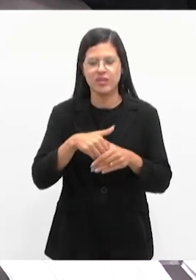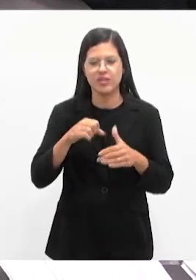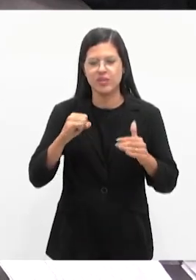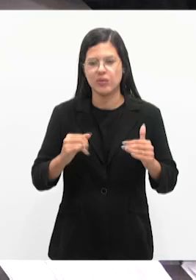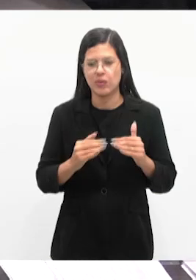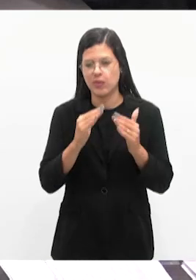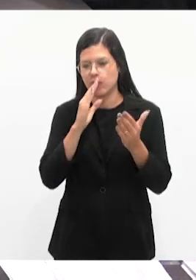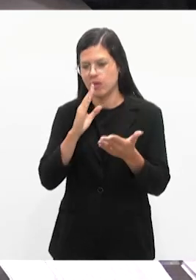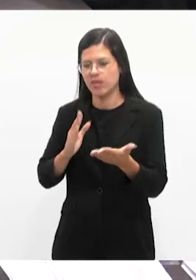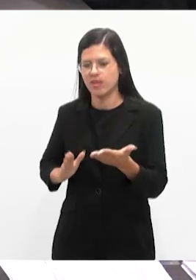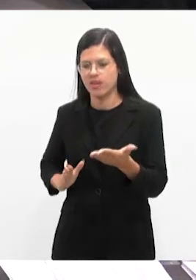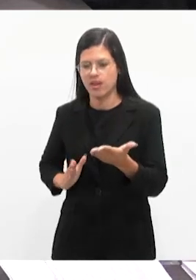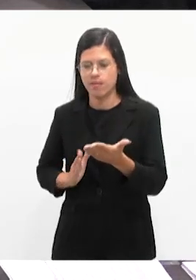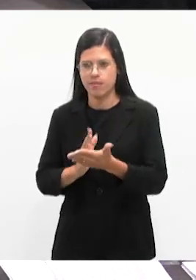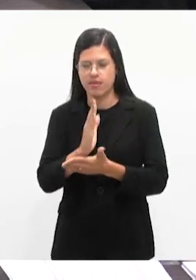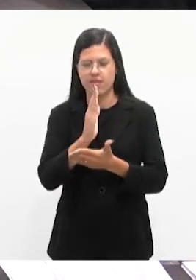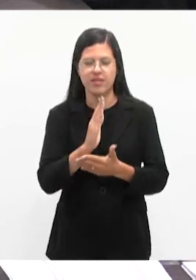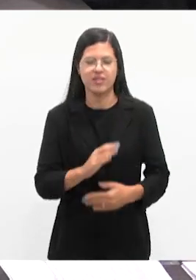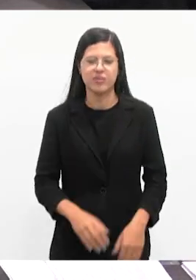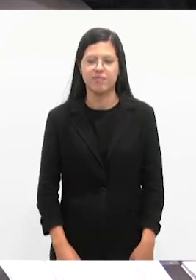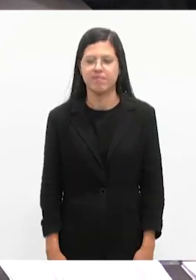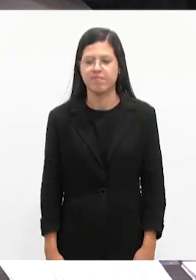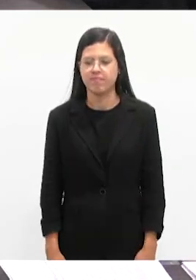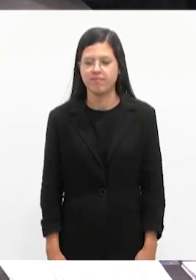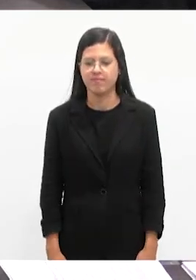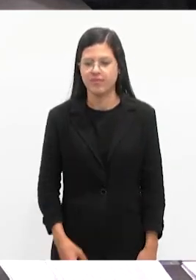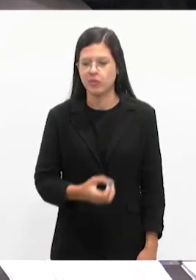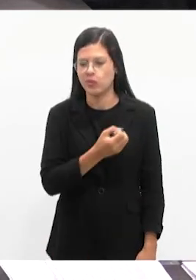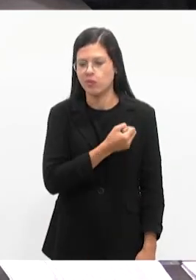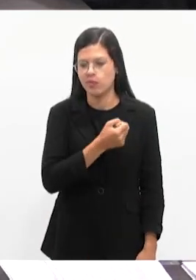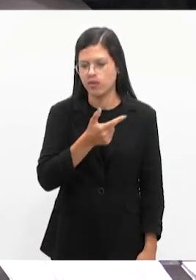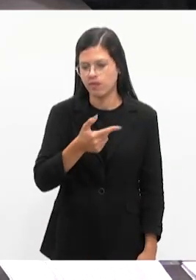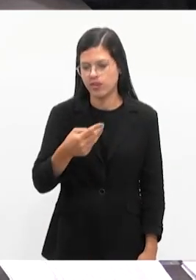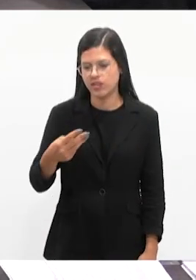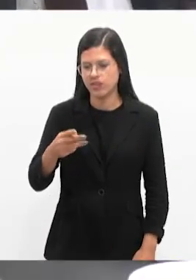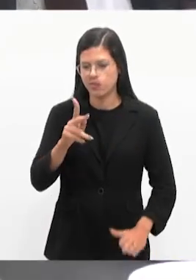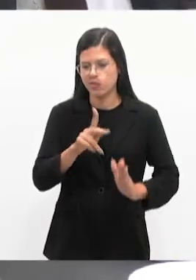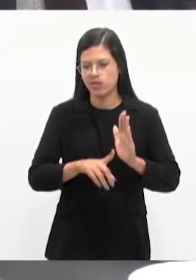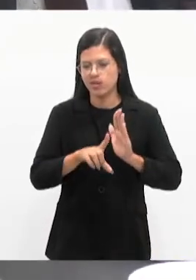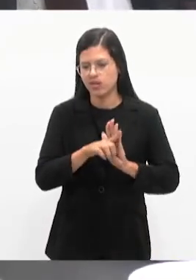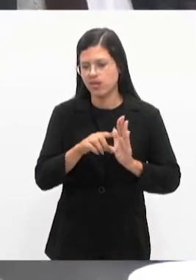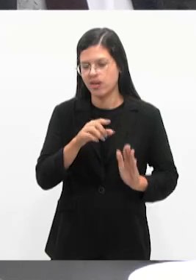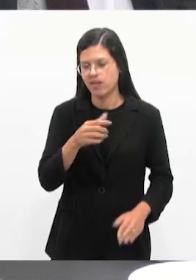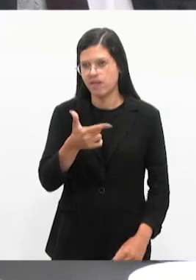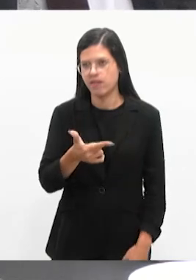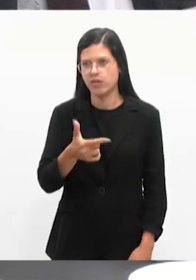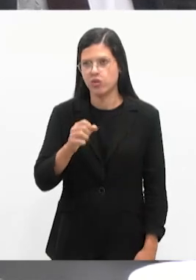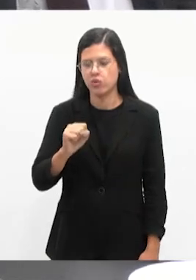aprovam permaneçam como estão. Aprovado. Item 23 da pauta do projeto de lei número